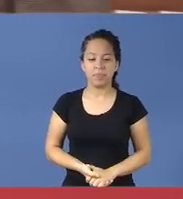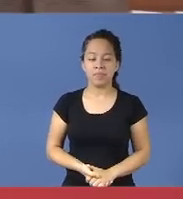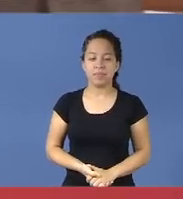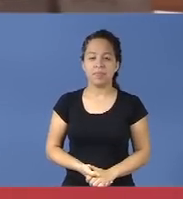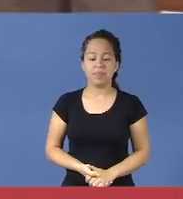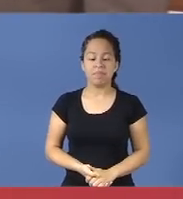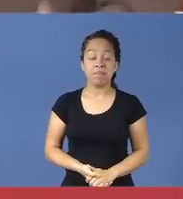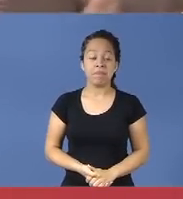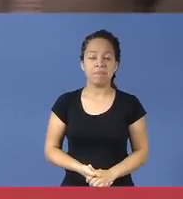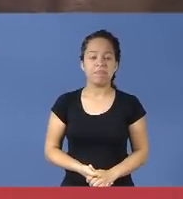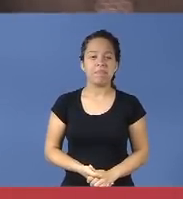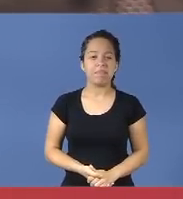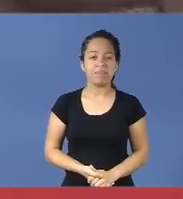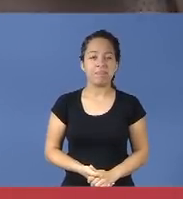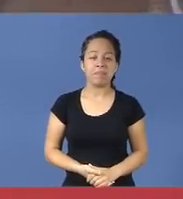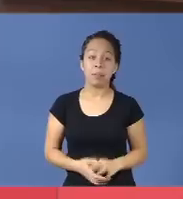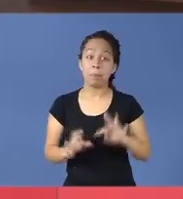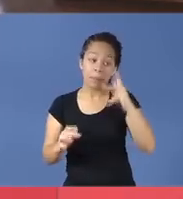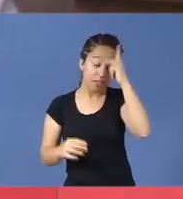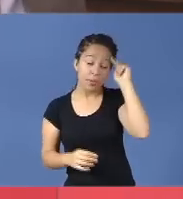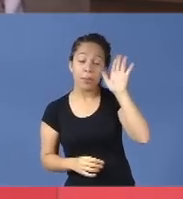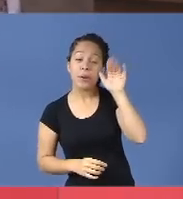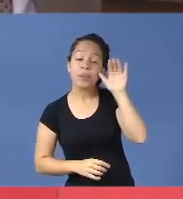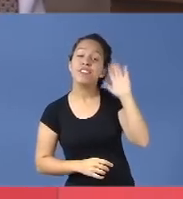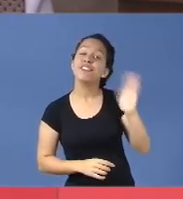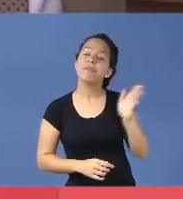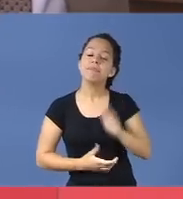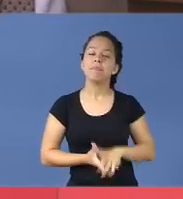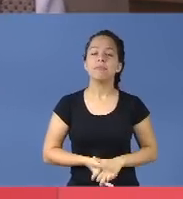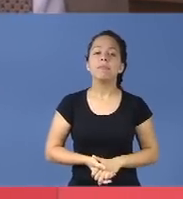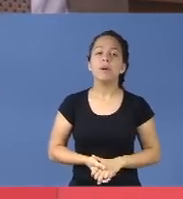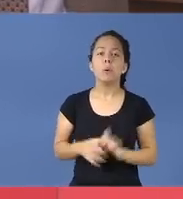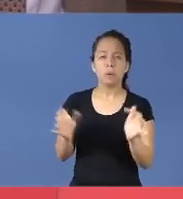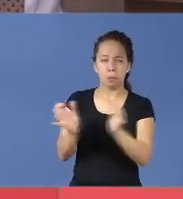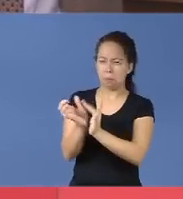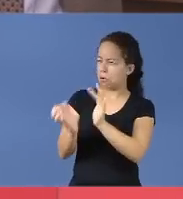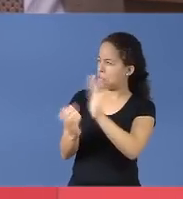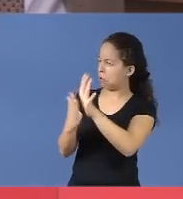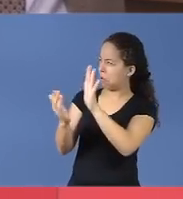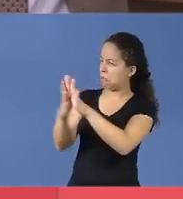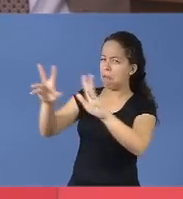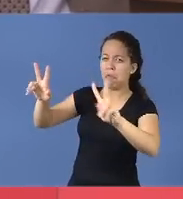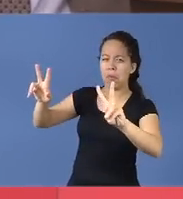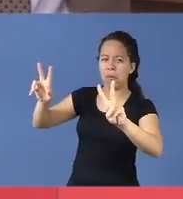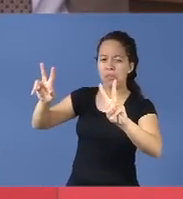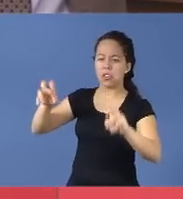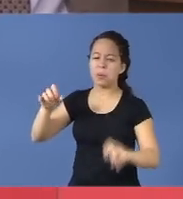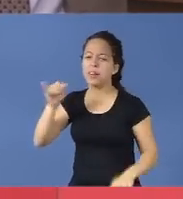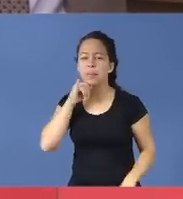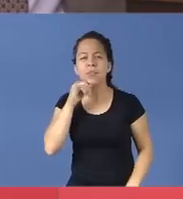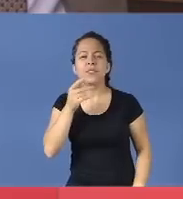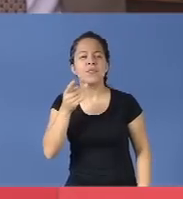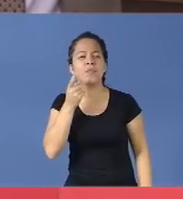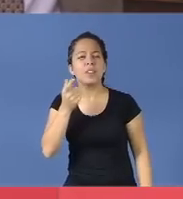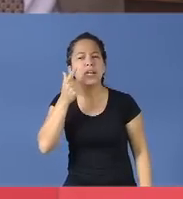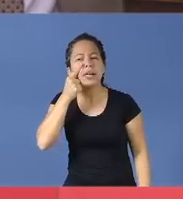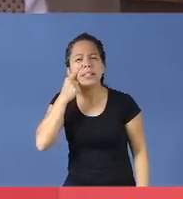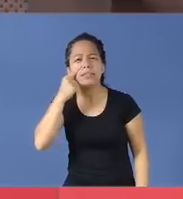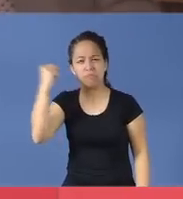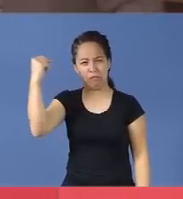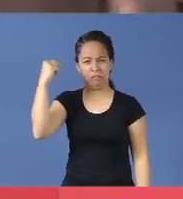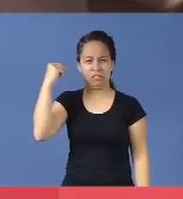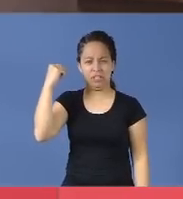cantores, aqui, nós estamos dizendo, ó, o grupo de louvor, não pode cantar esse canto de gatinho, miado,